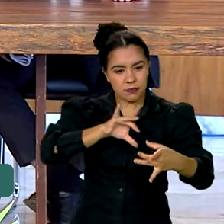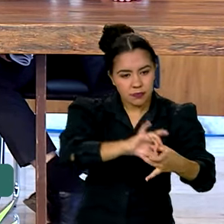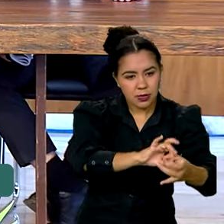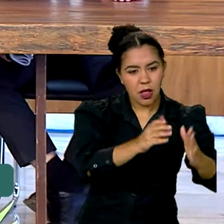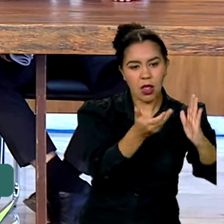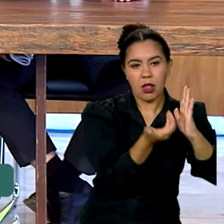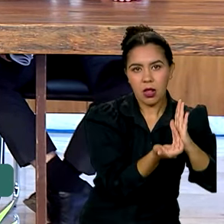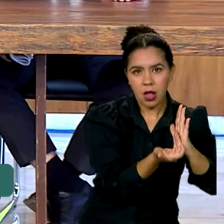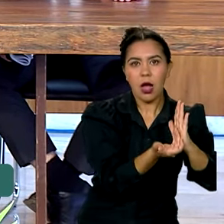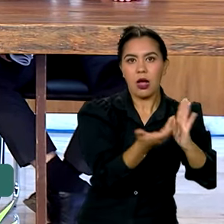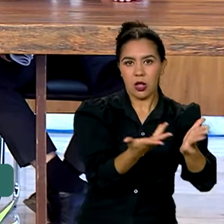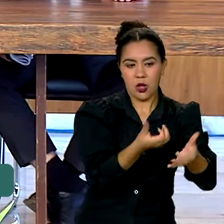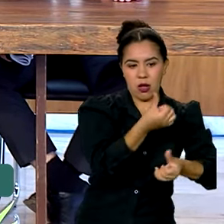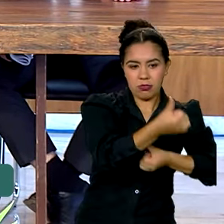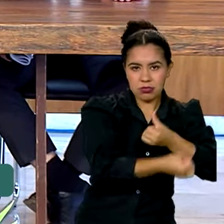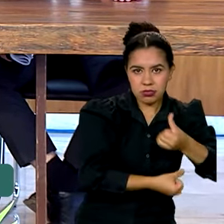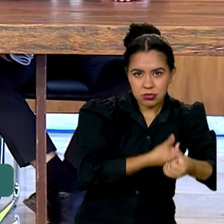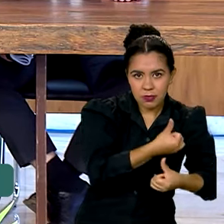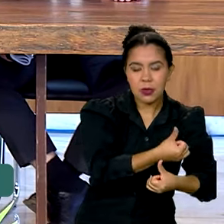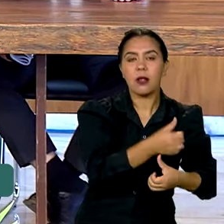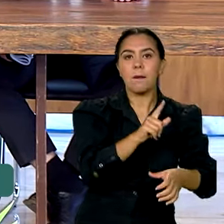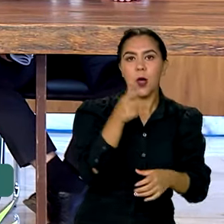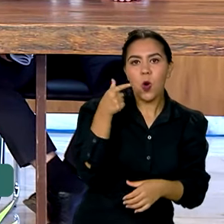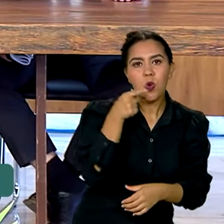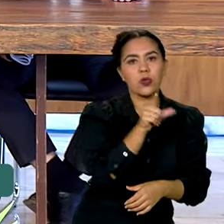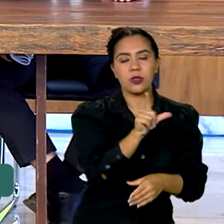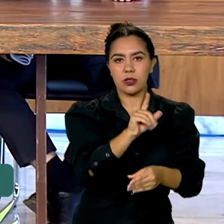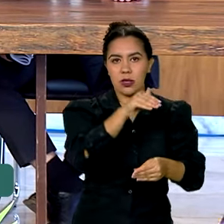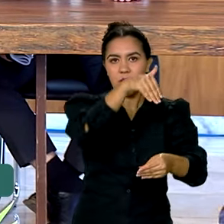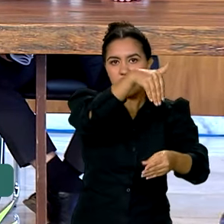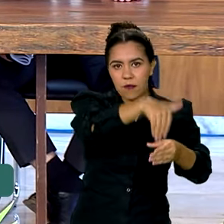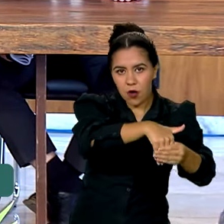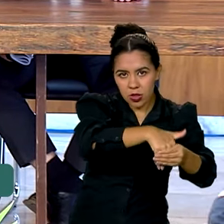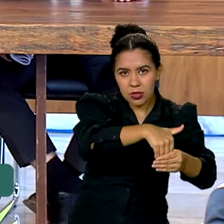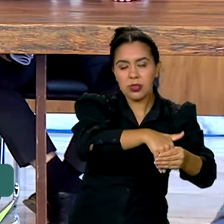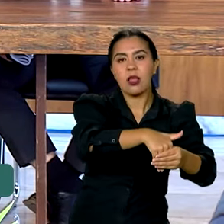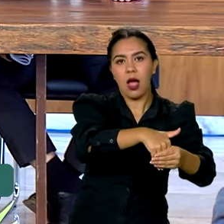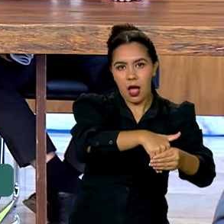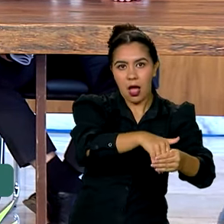primeiro semestre, para conseguirmos votar a regulamentação